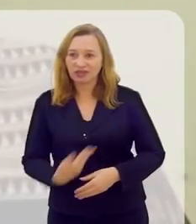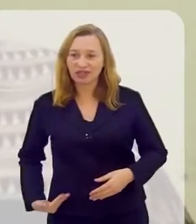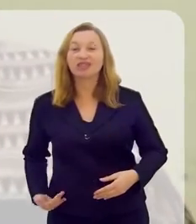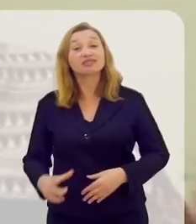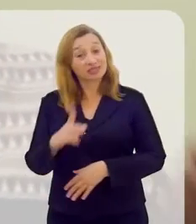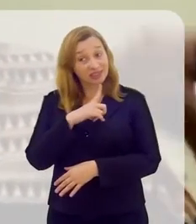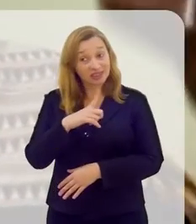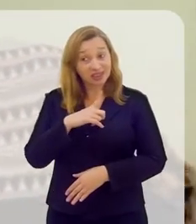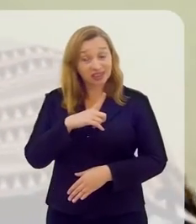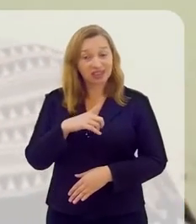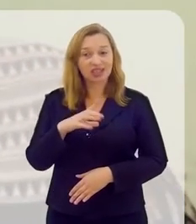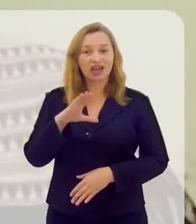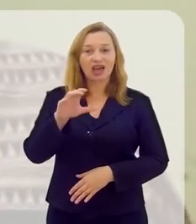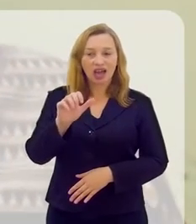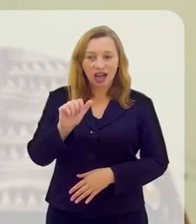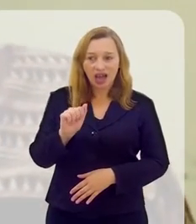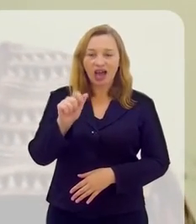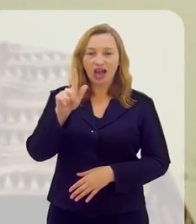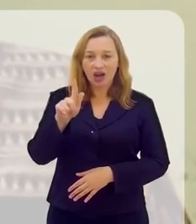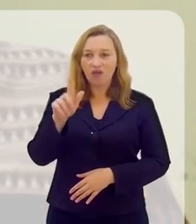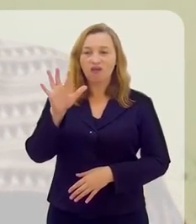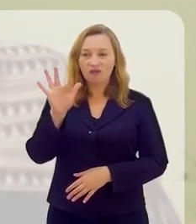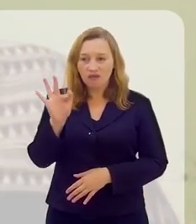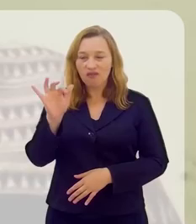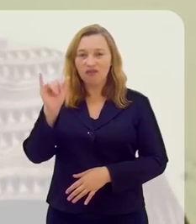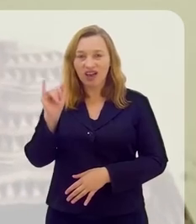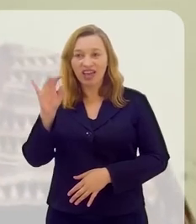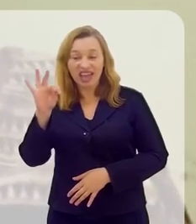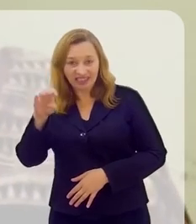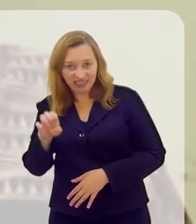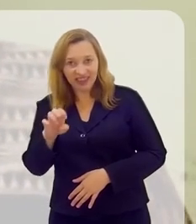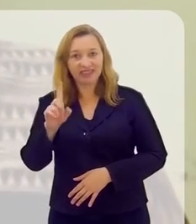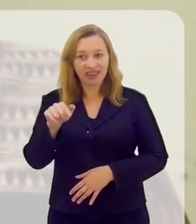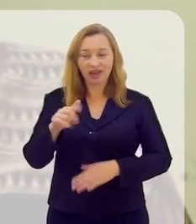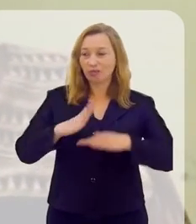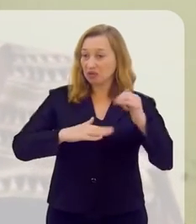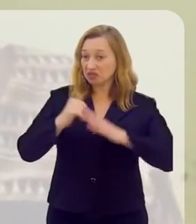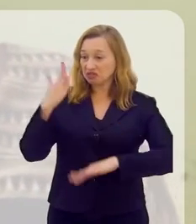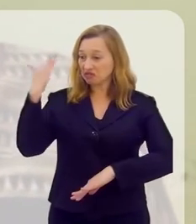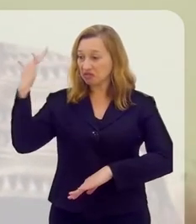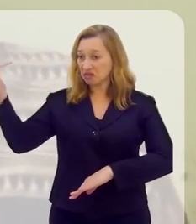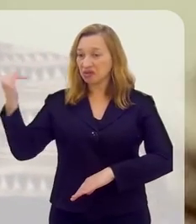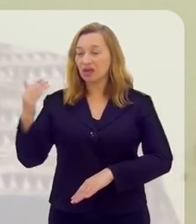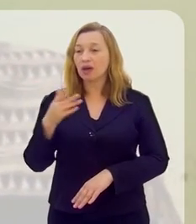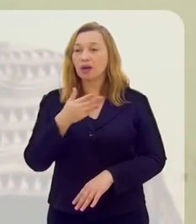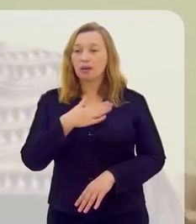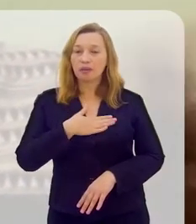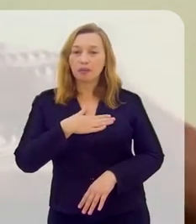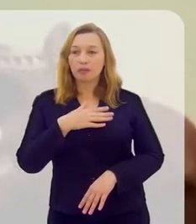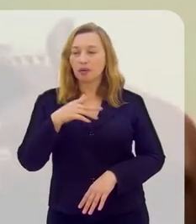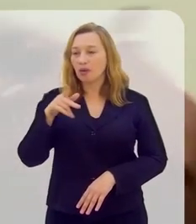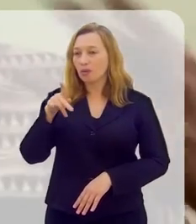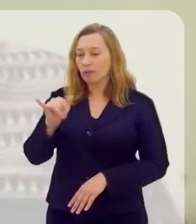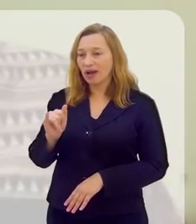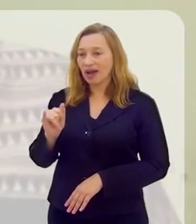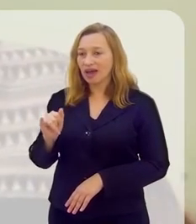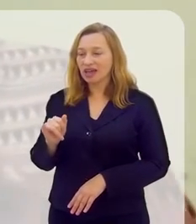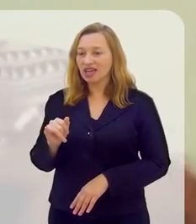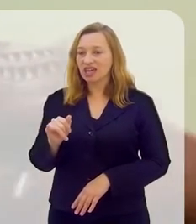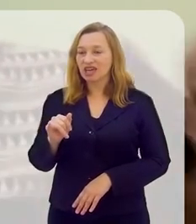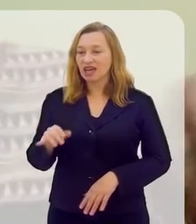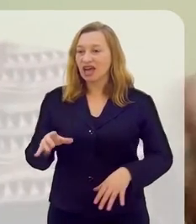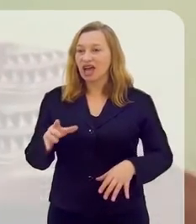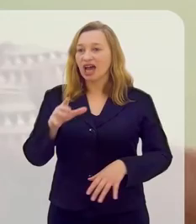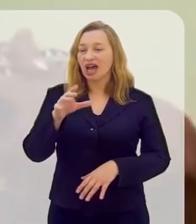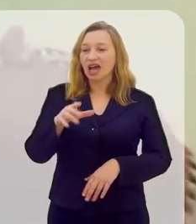né, nós tínhamos aquelas costureiras alfaiate, uma profissão belíssima. Então, meu pai tinha hábito de vestir linho,